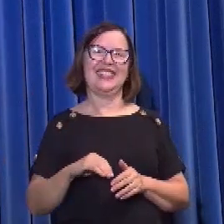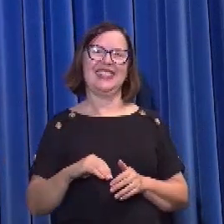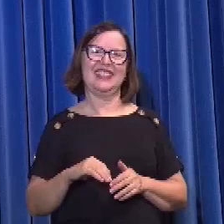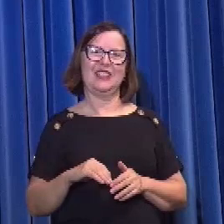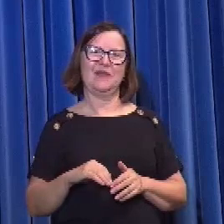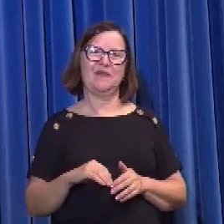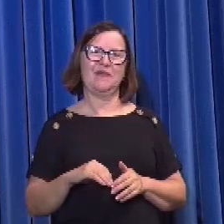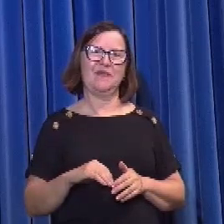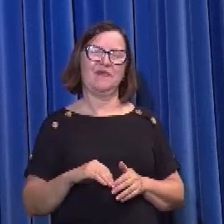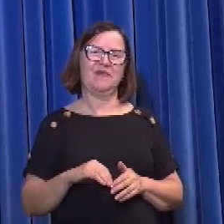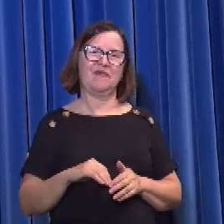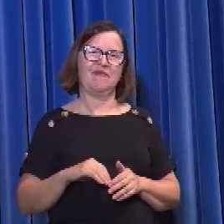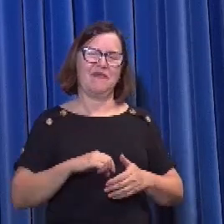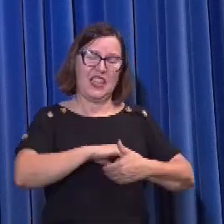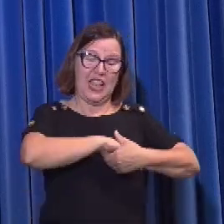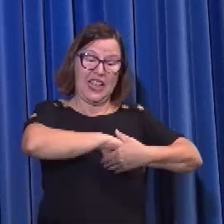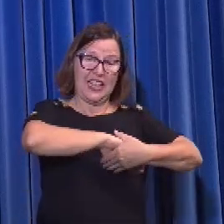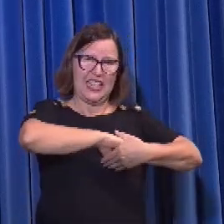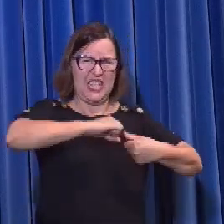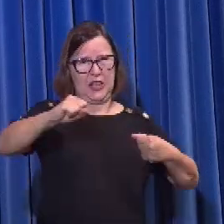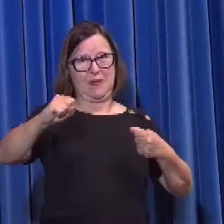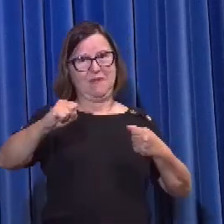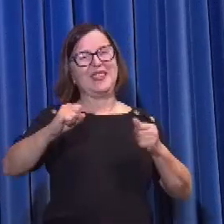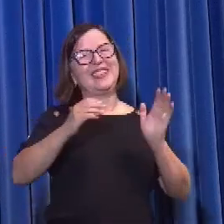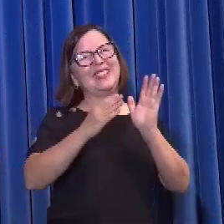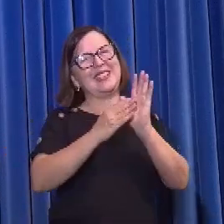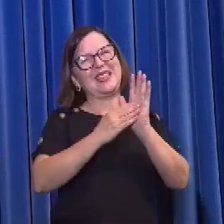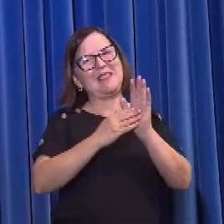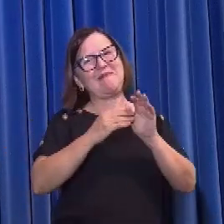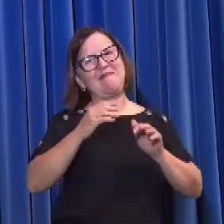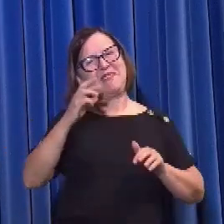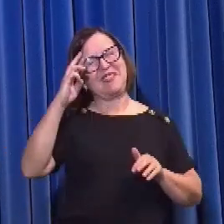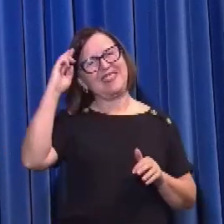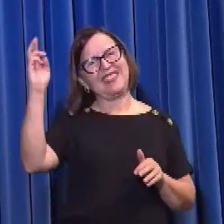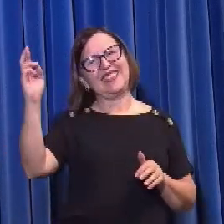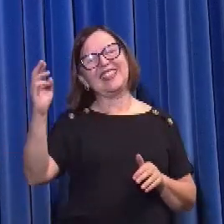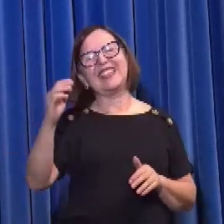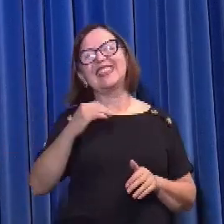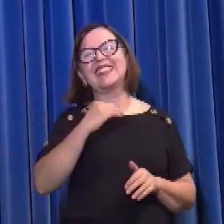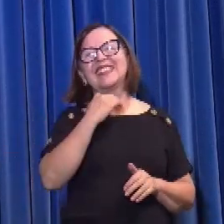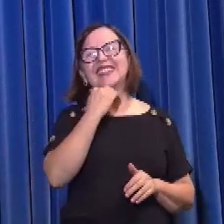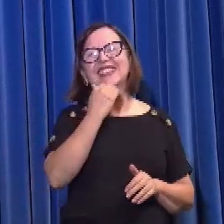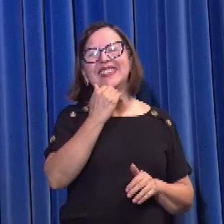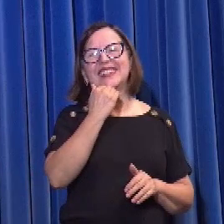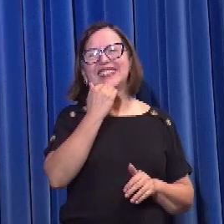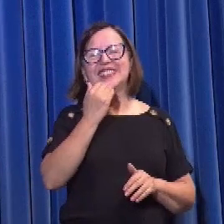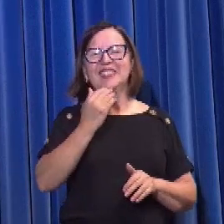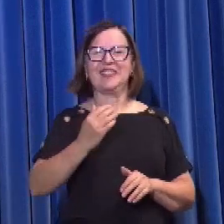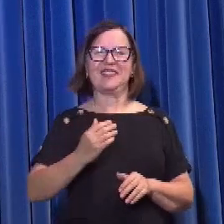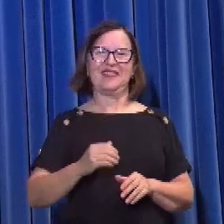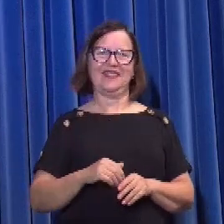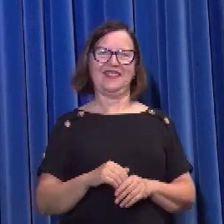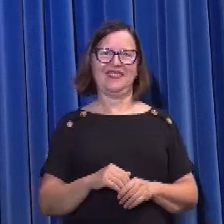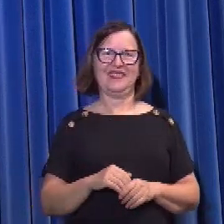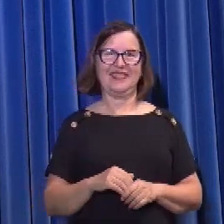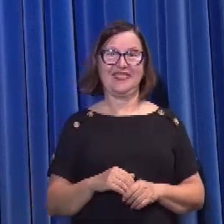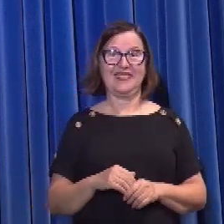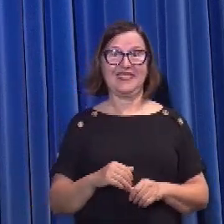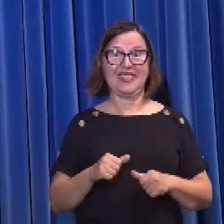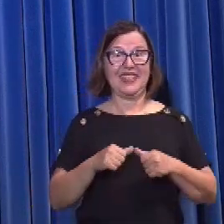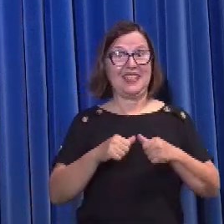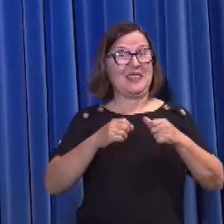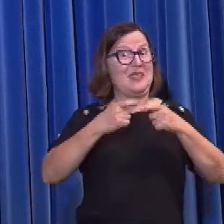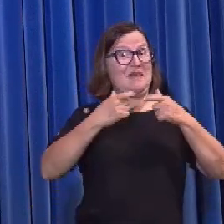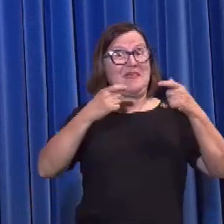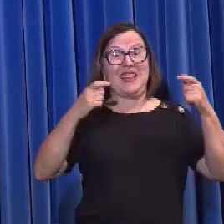das mãos do Senhor. Nem mesmo o inimigo, nem ninguém. Isso aqui é maior do que tudo,